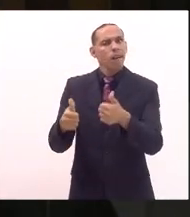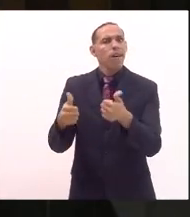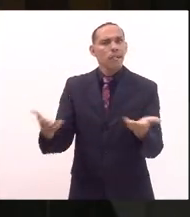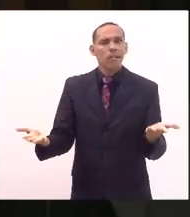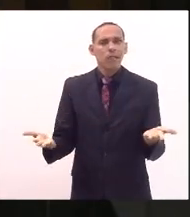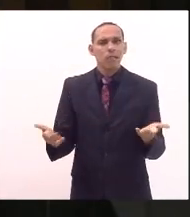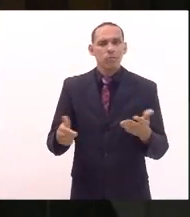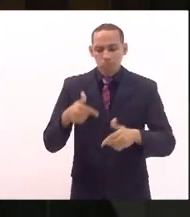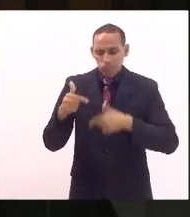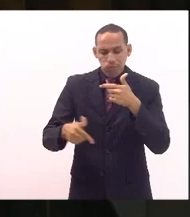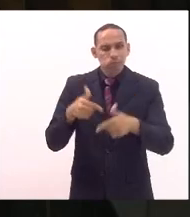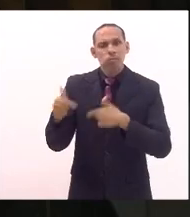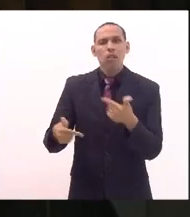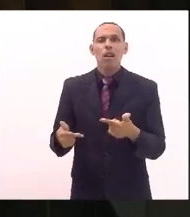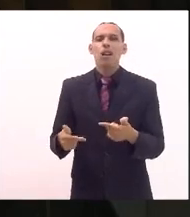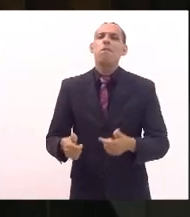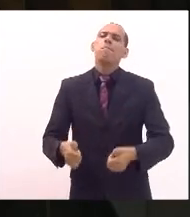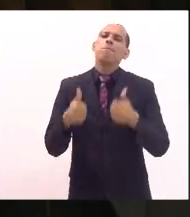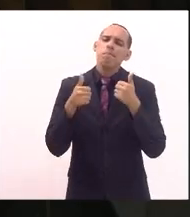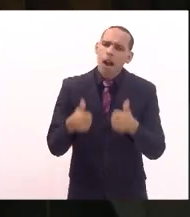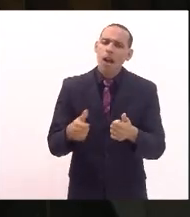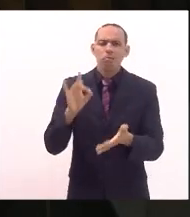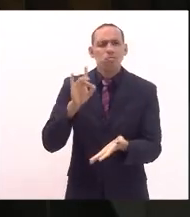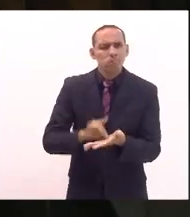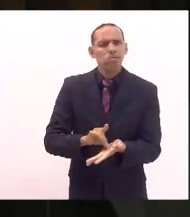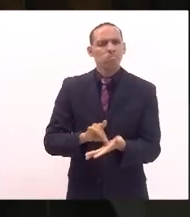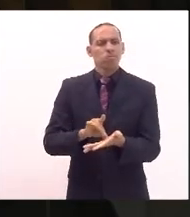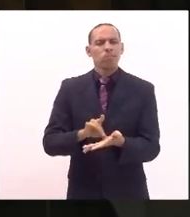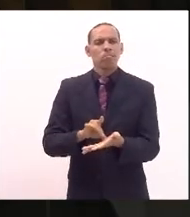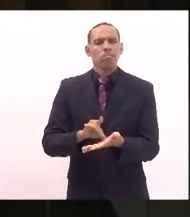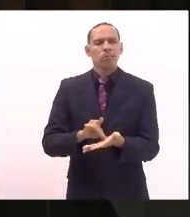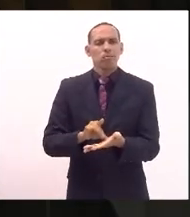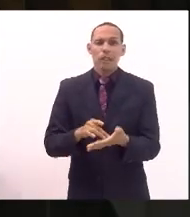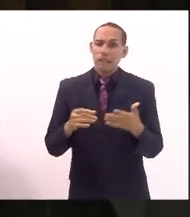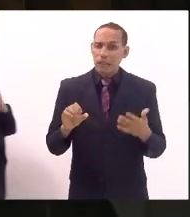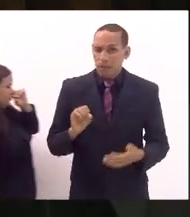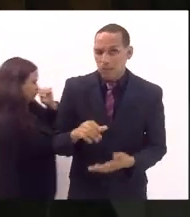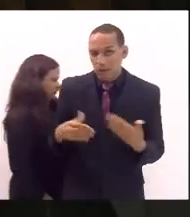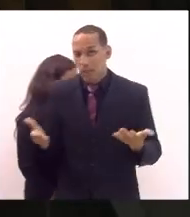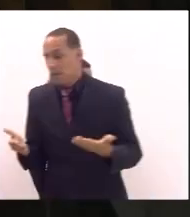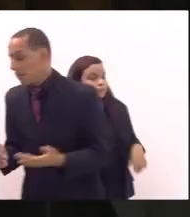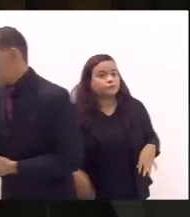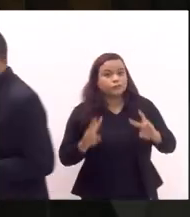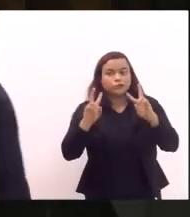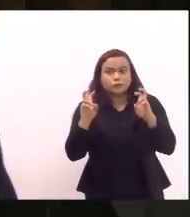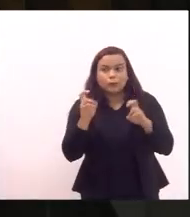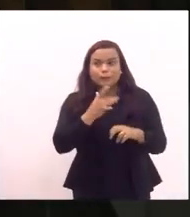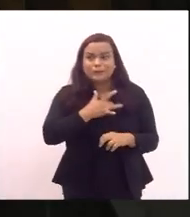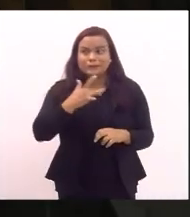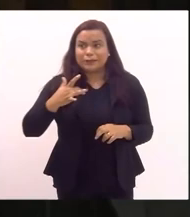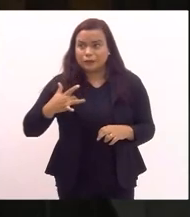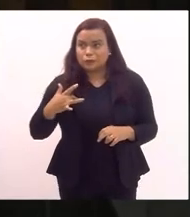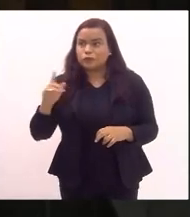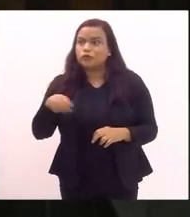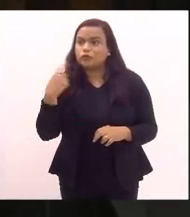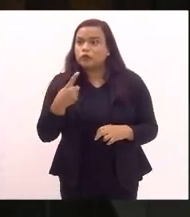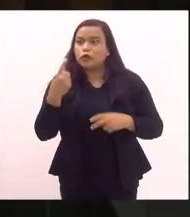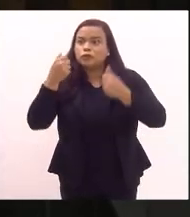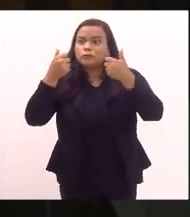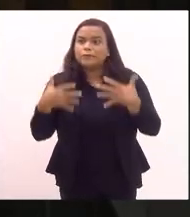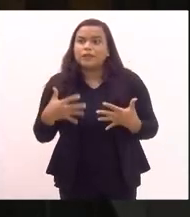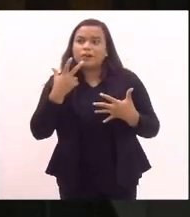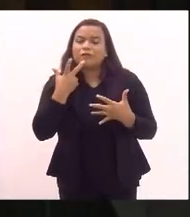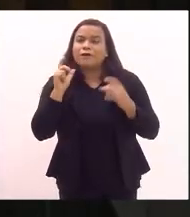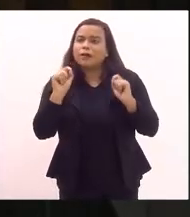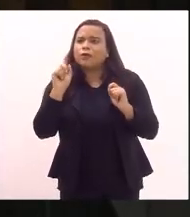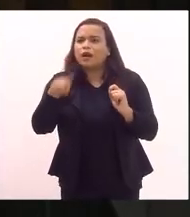com serviços bem prestados e quando trata-se de saúde nós estamos falando